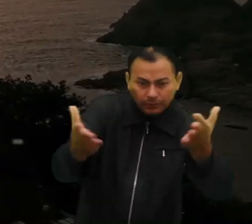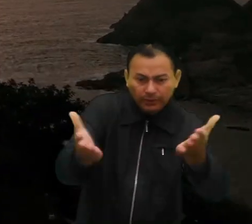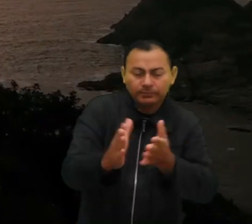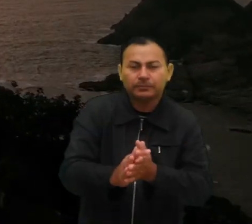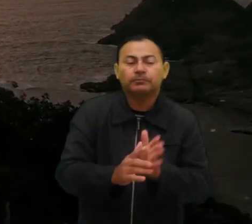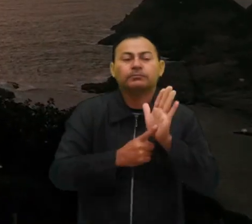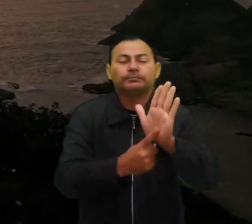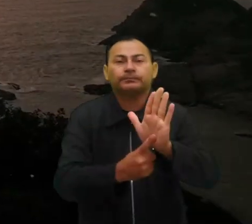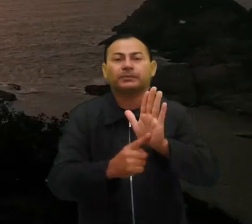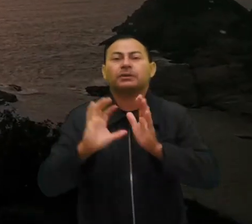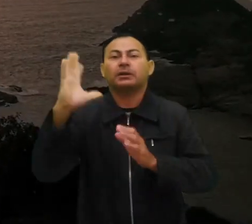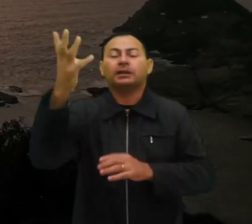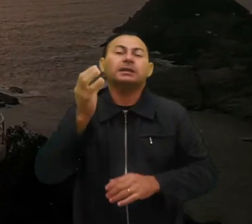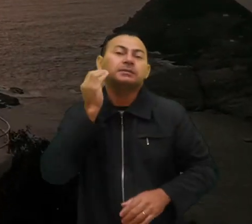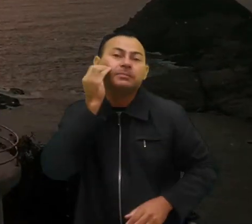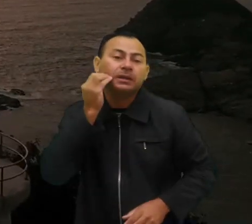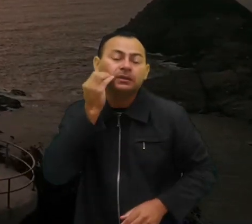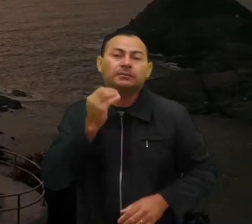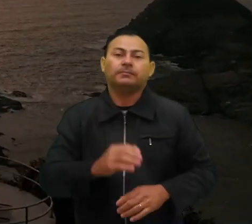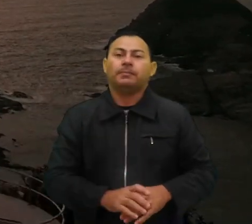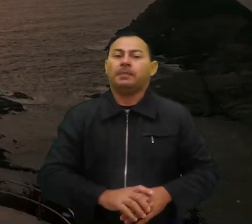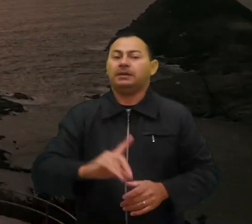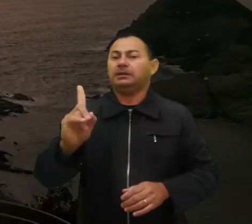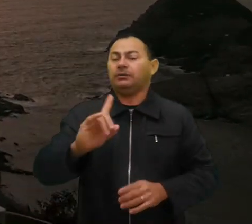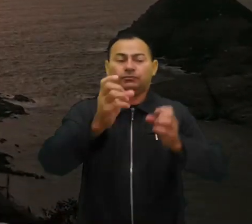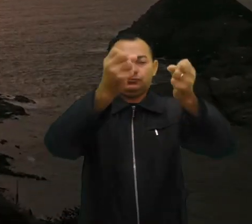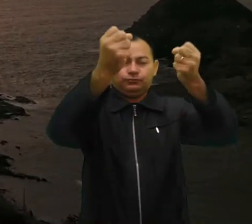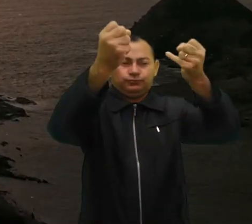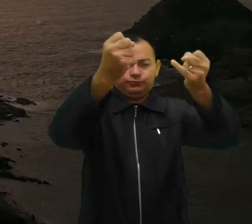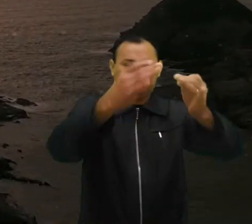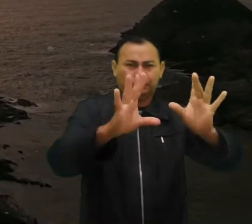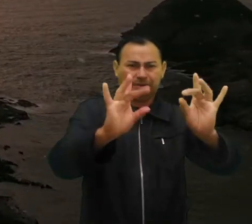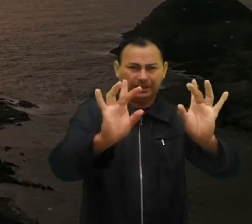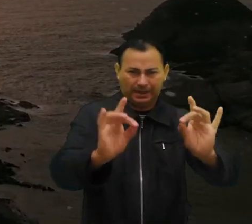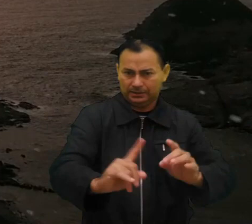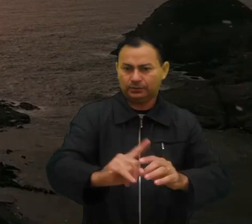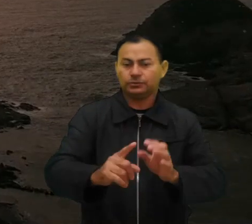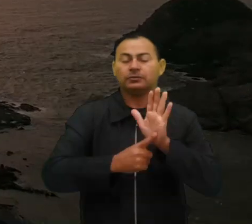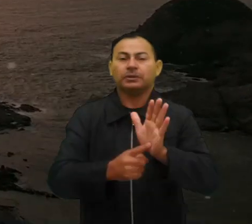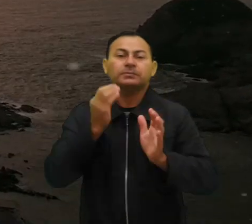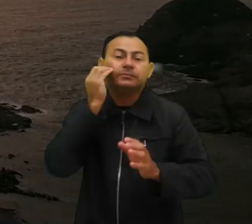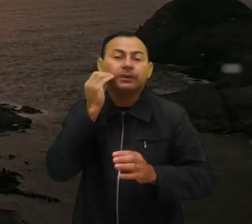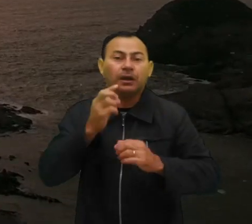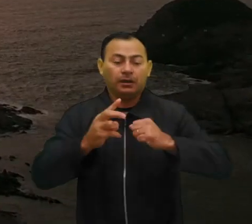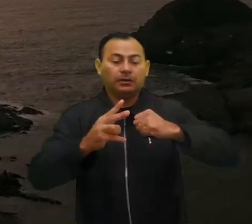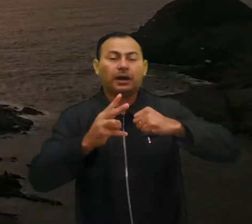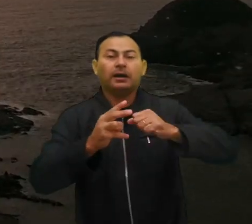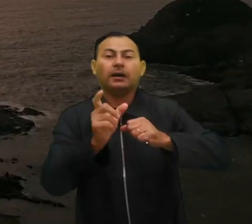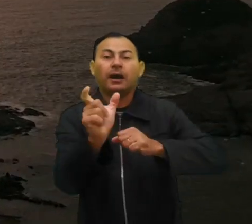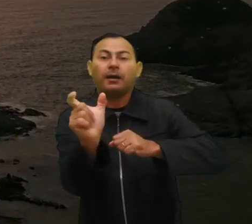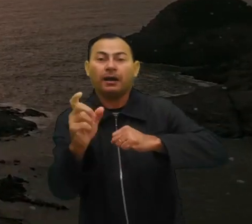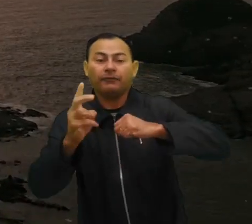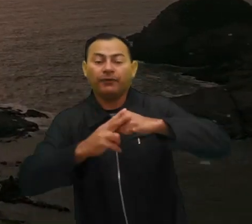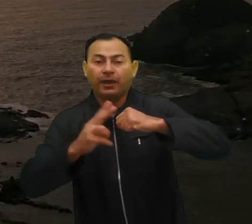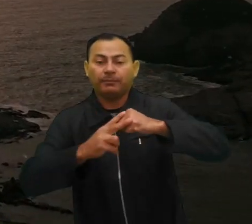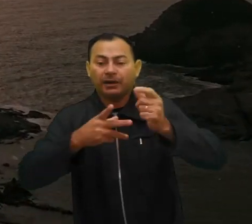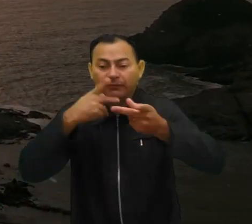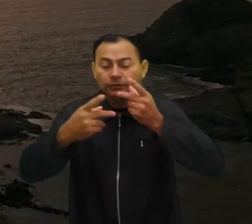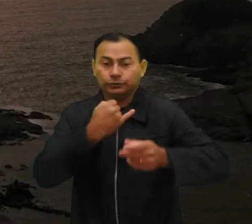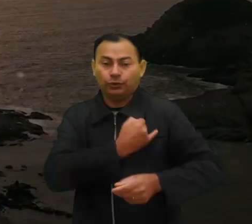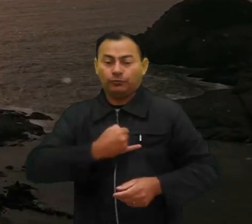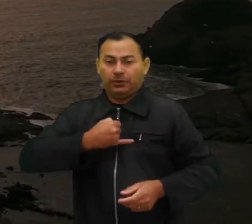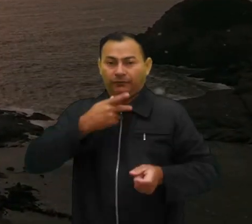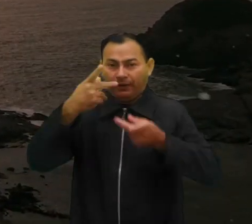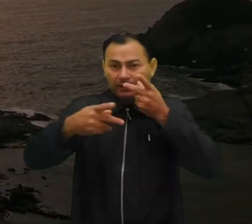os resultados desta experiência e não os detalhes. Preste atenção nos verbos usados neste relato de